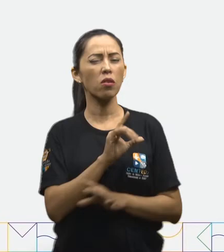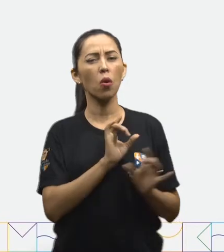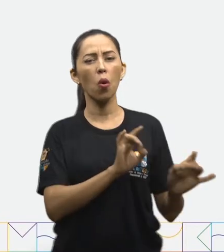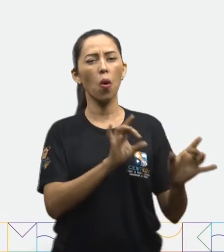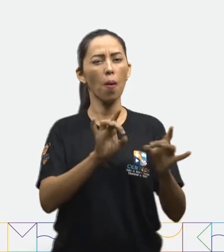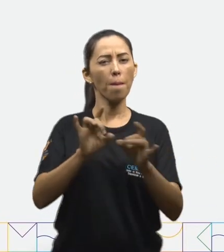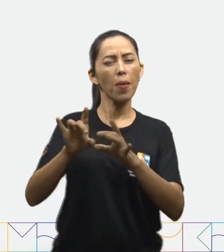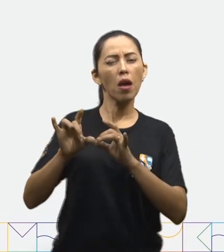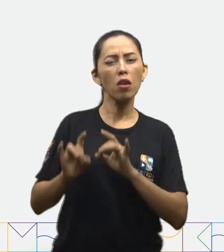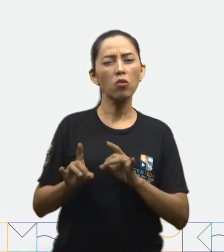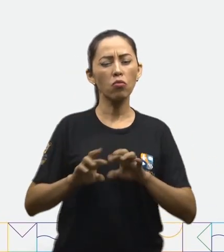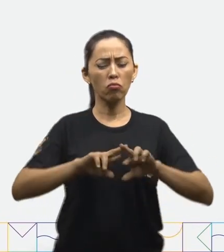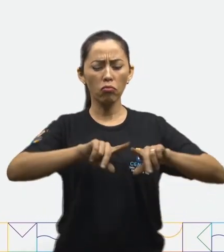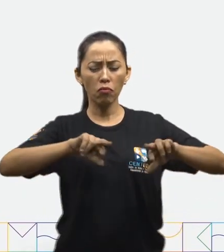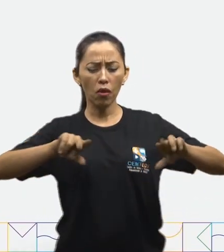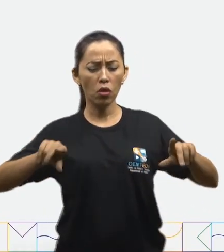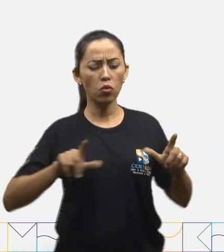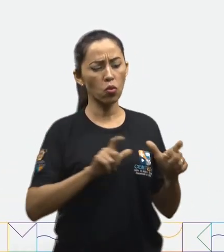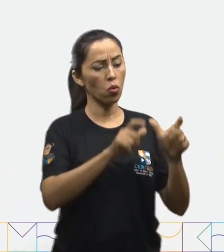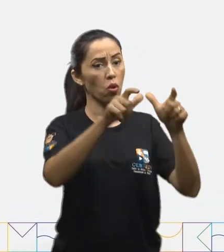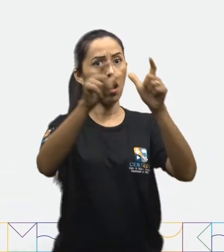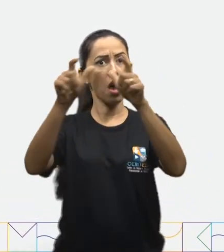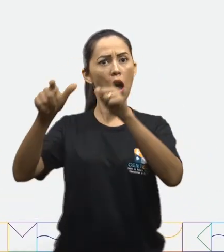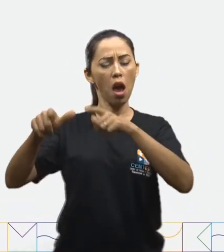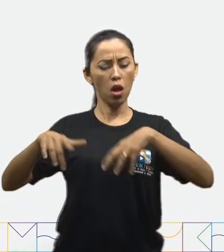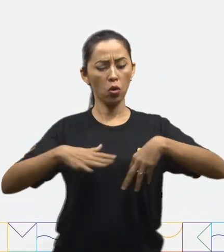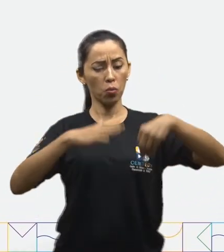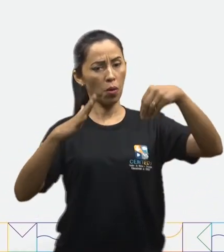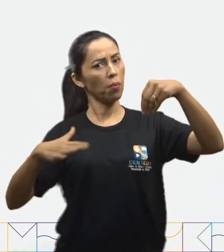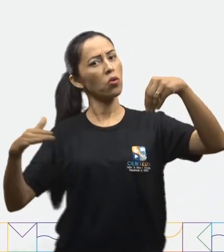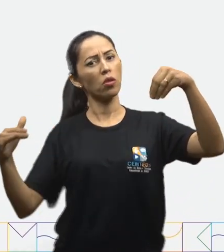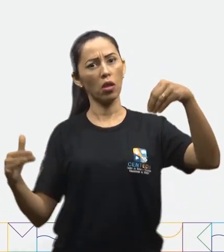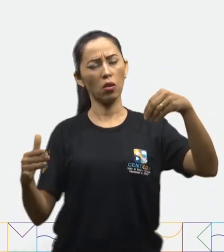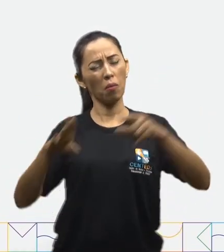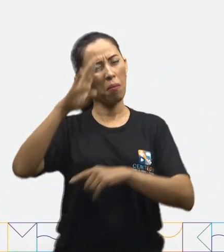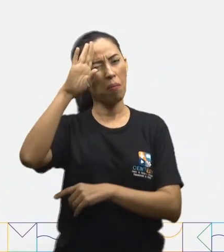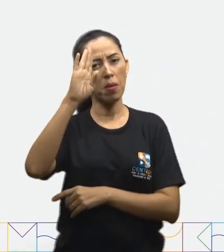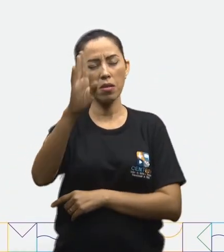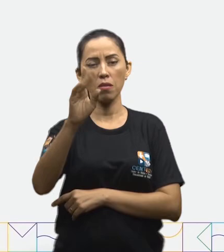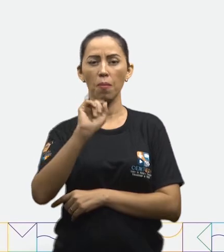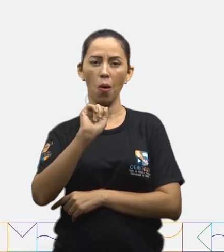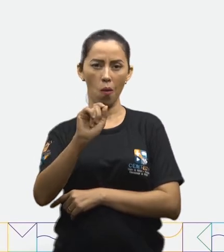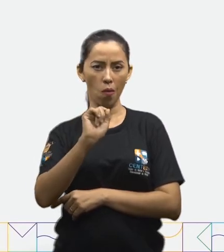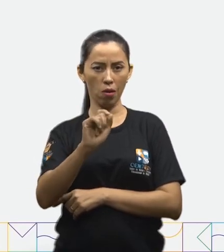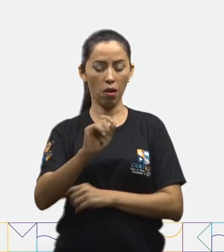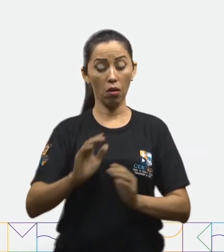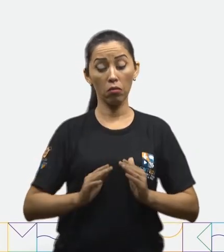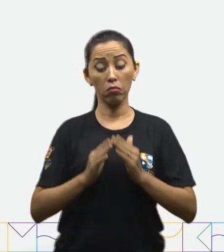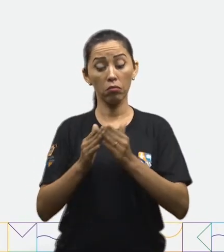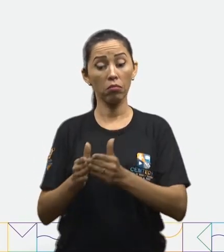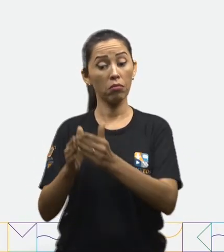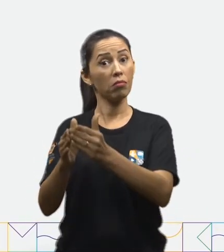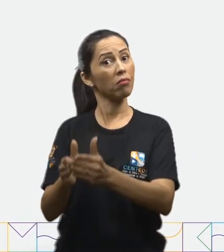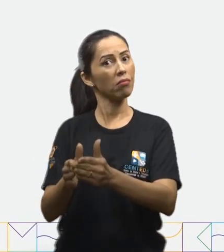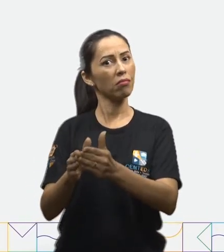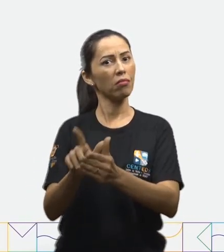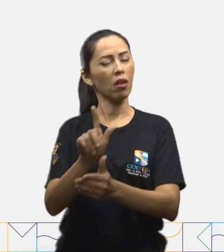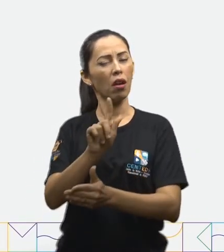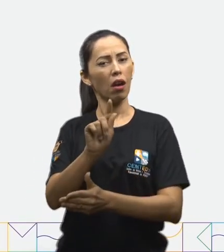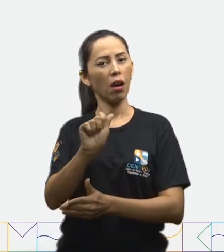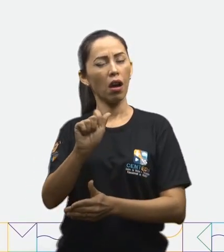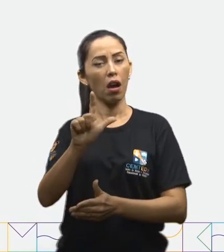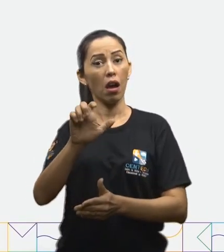com diversas regiões do mar Mediterrâneo. O principal meio para isso foram as galés, um tipo de